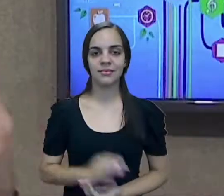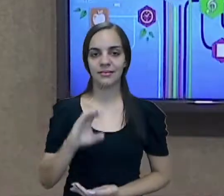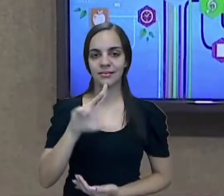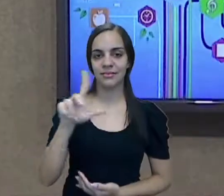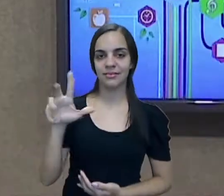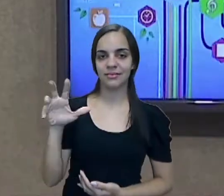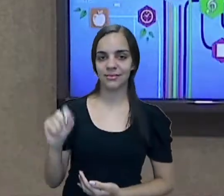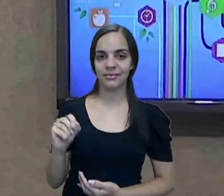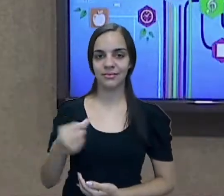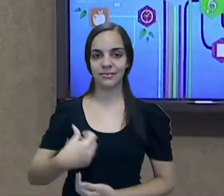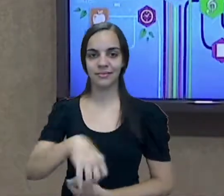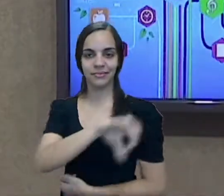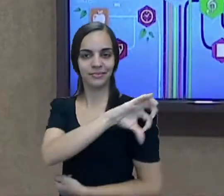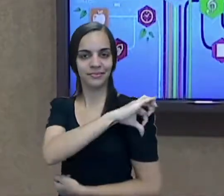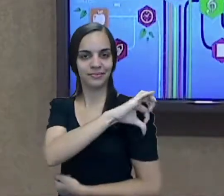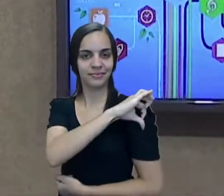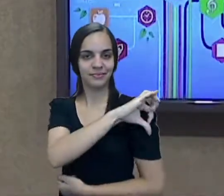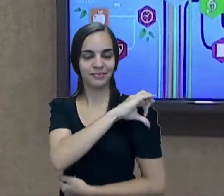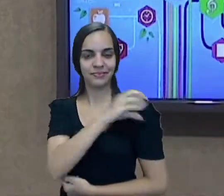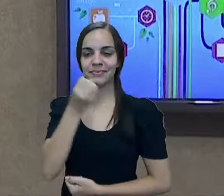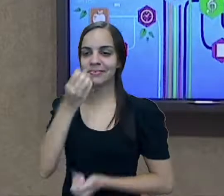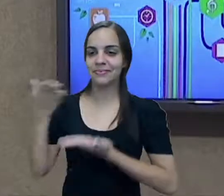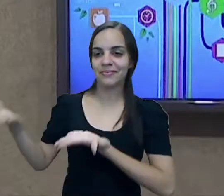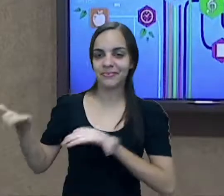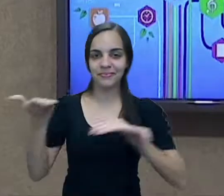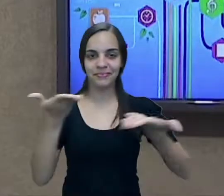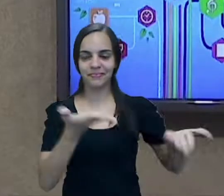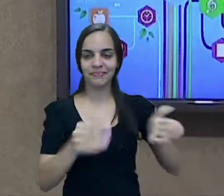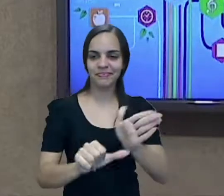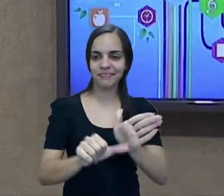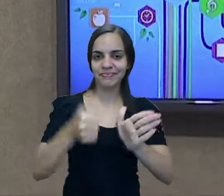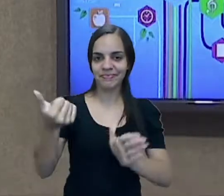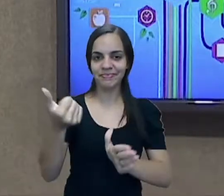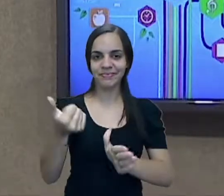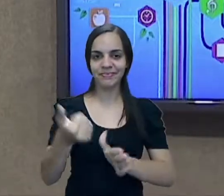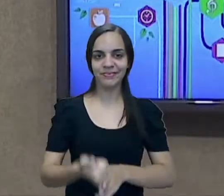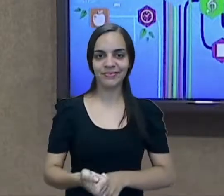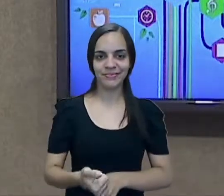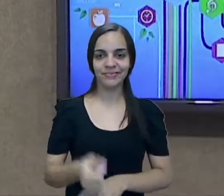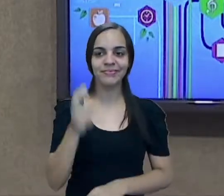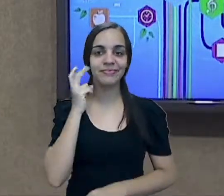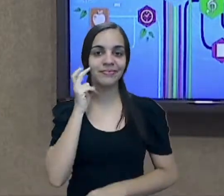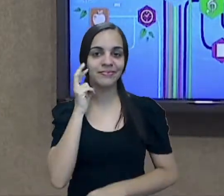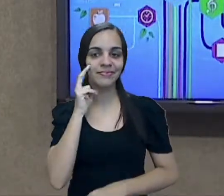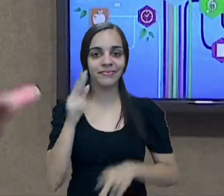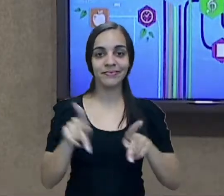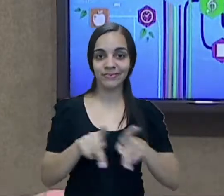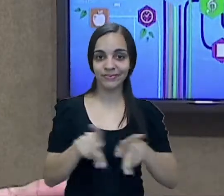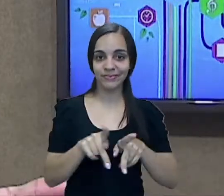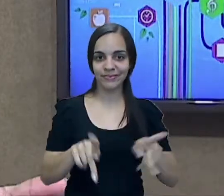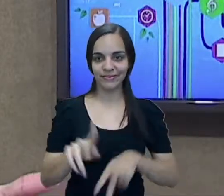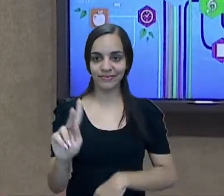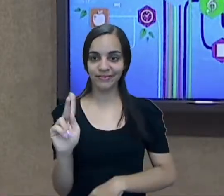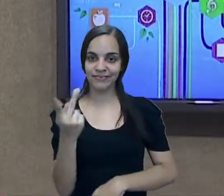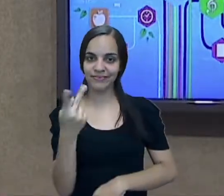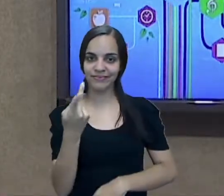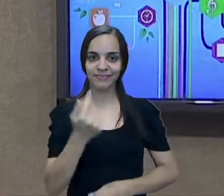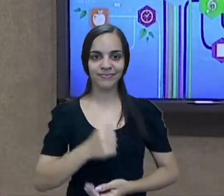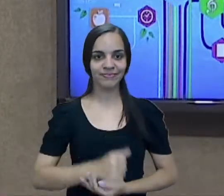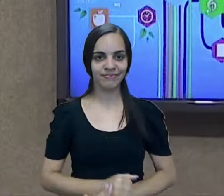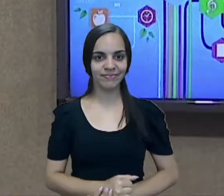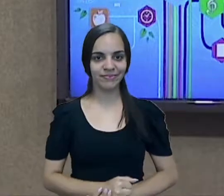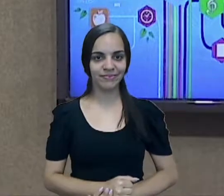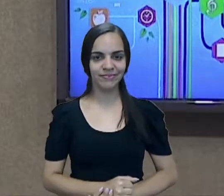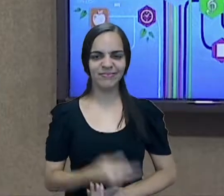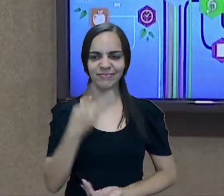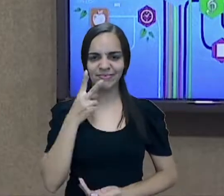Olá, alunos do 9º ano, bem-vindos à nossa primeira aula. Sou Jorge Joelito, professor de História.